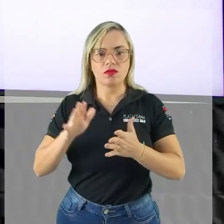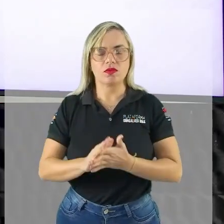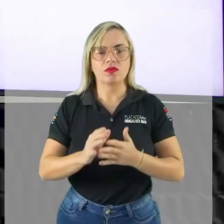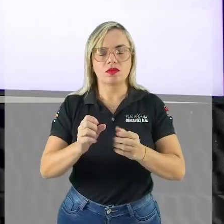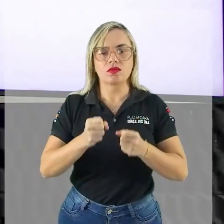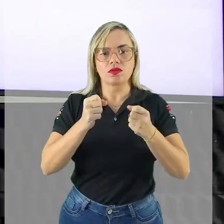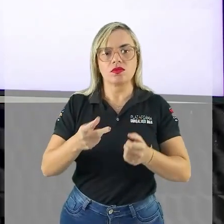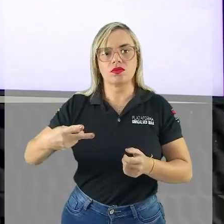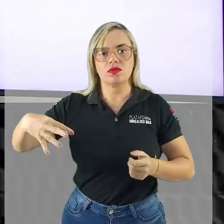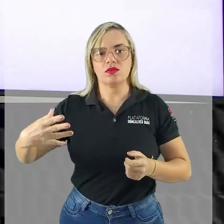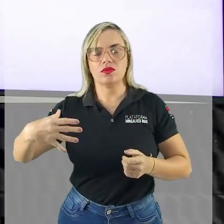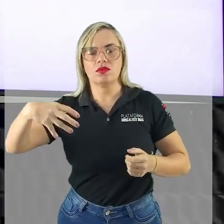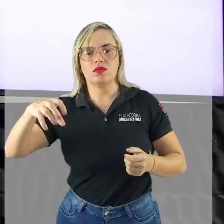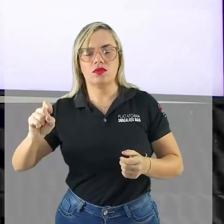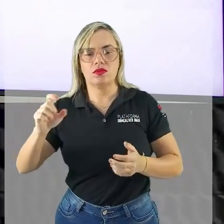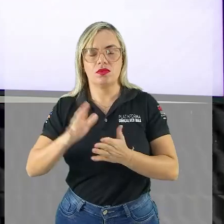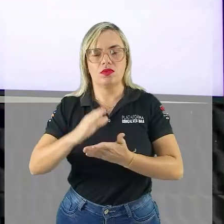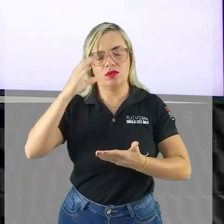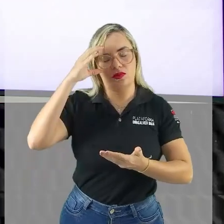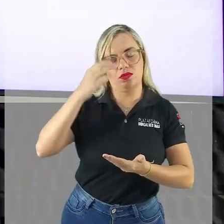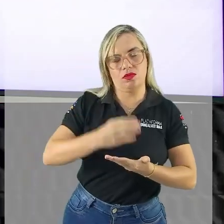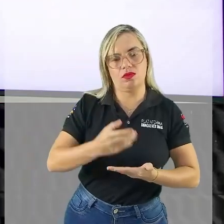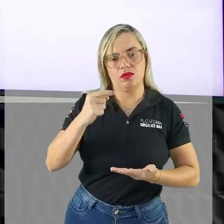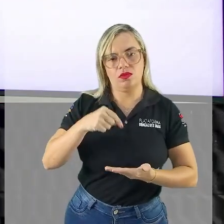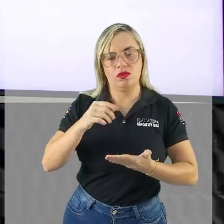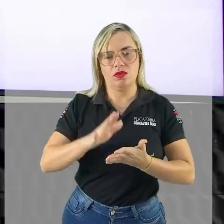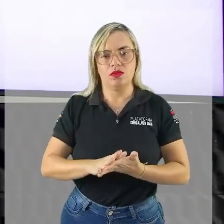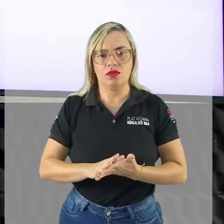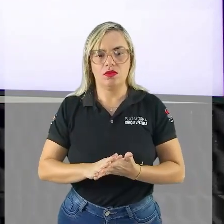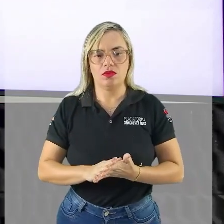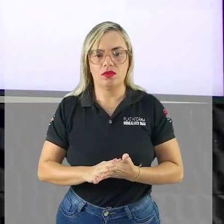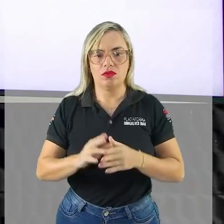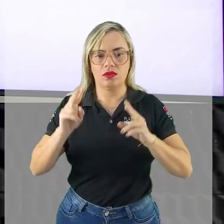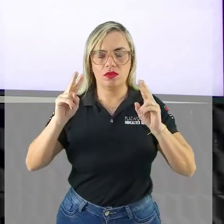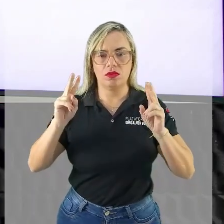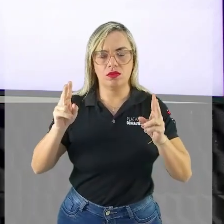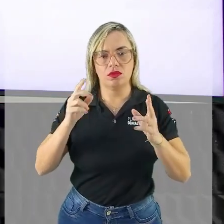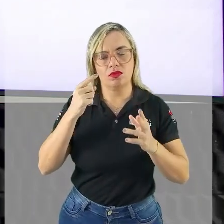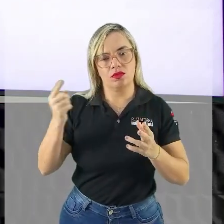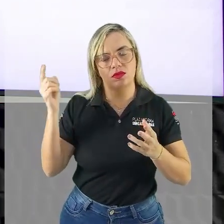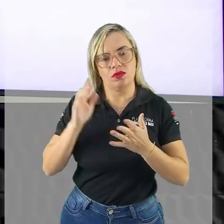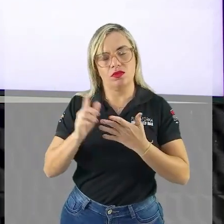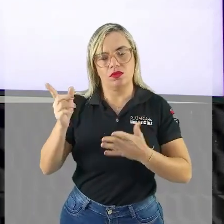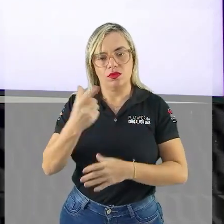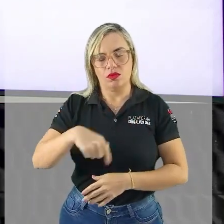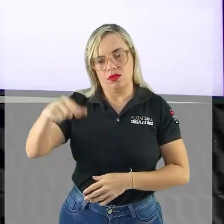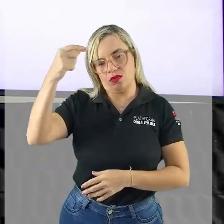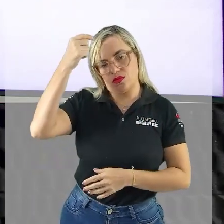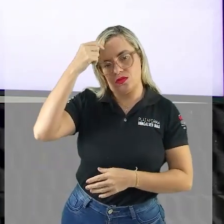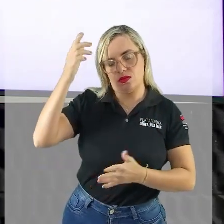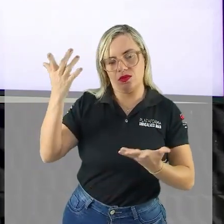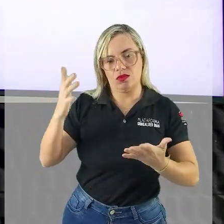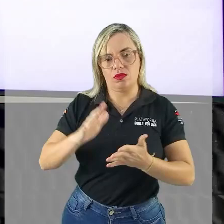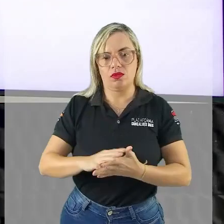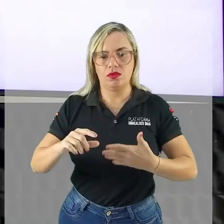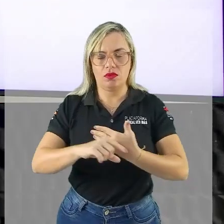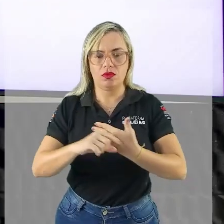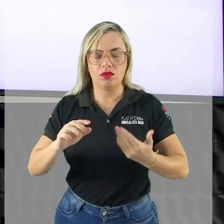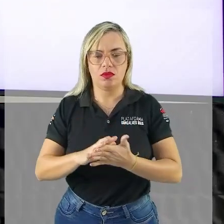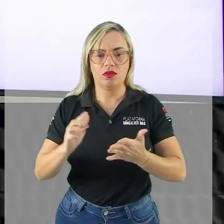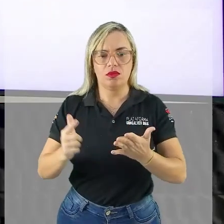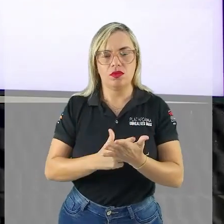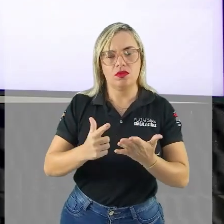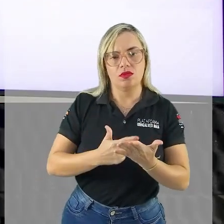paráfrase, tá? Da tese, da citação, do pensamento, do referencial teórico que você vai